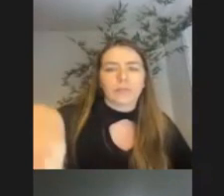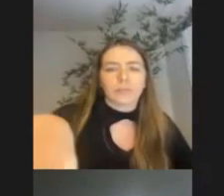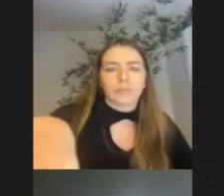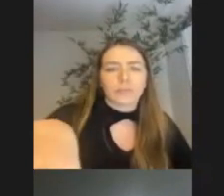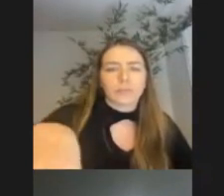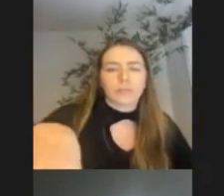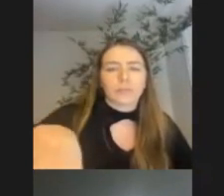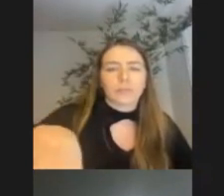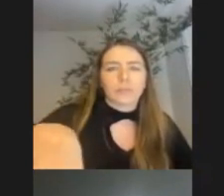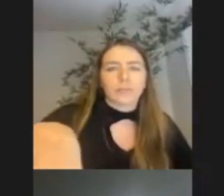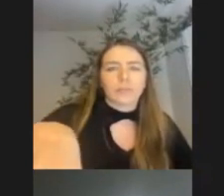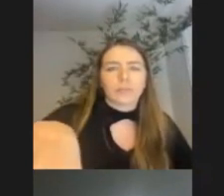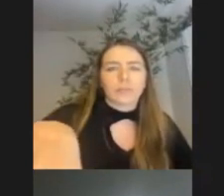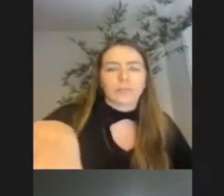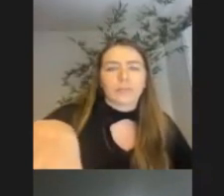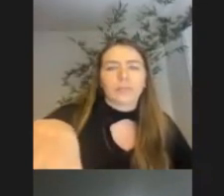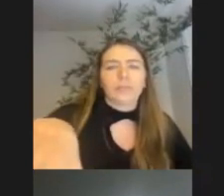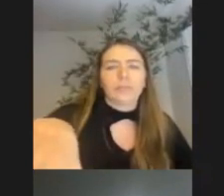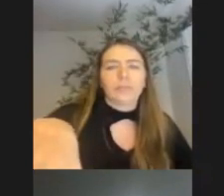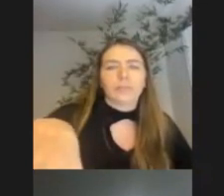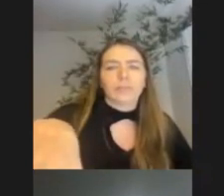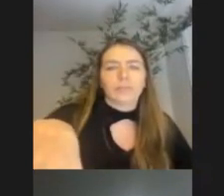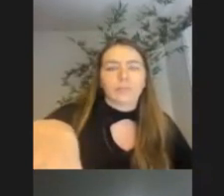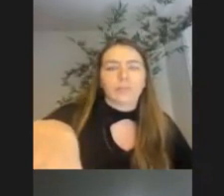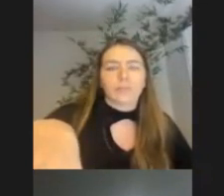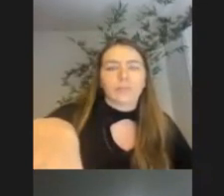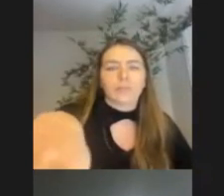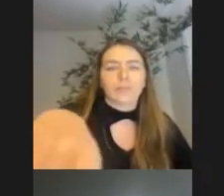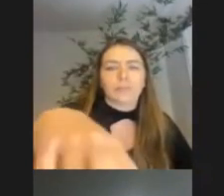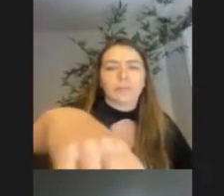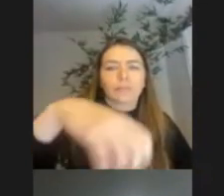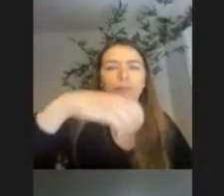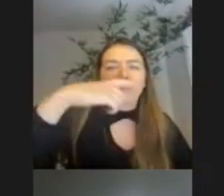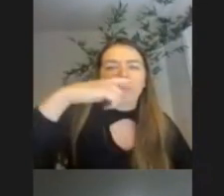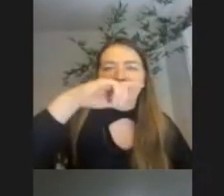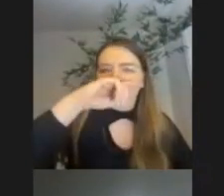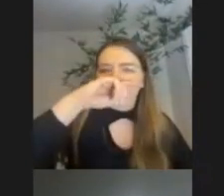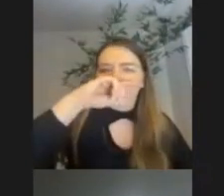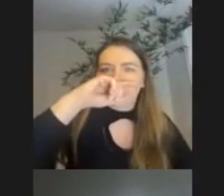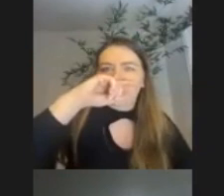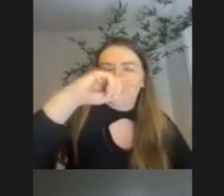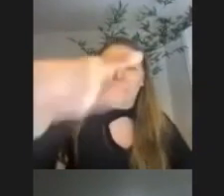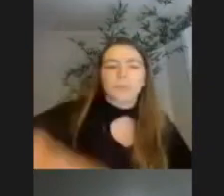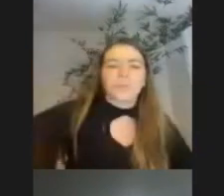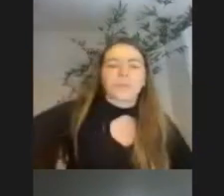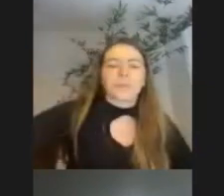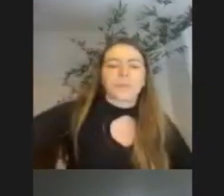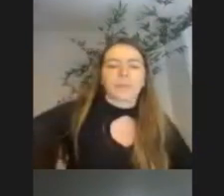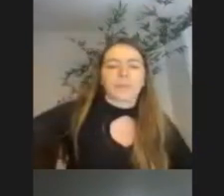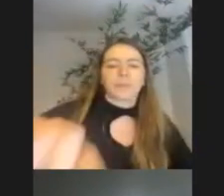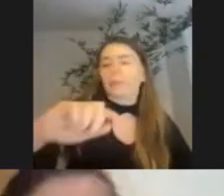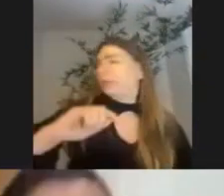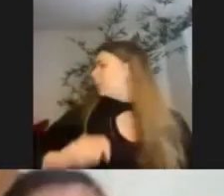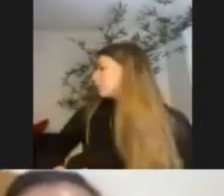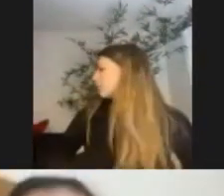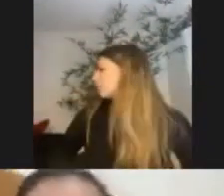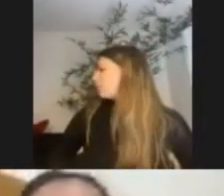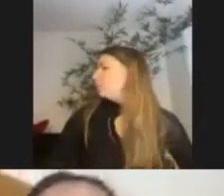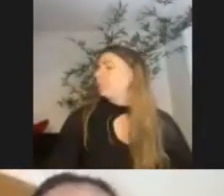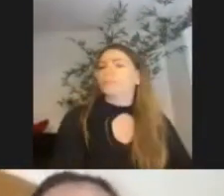resposta que ajuda todo mundo. Coalhada é low carb, sim. Por que, gente, é low carb? Porque quando o açúcar do